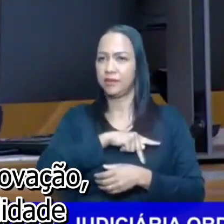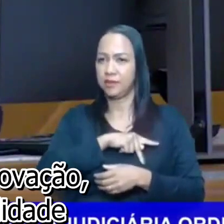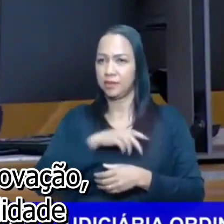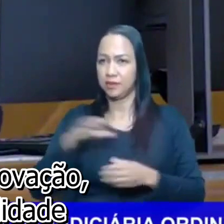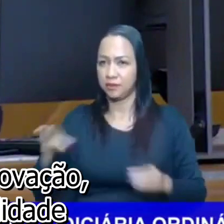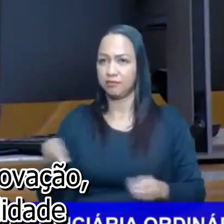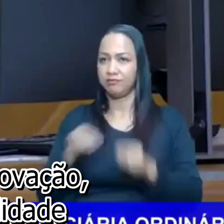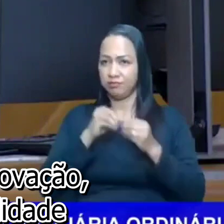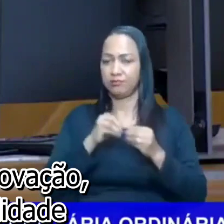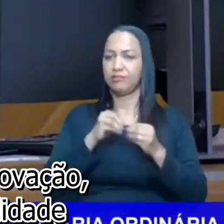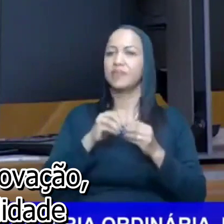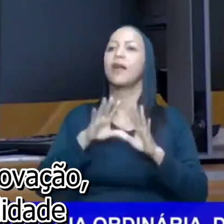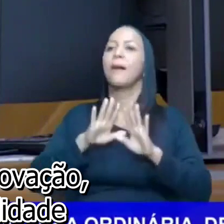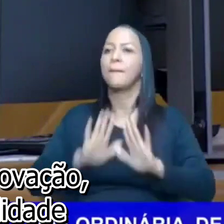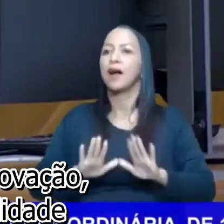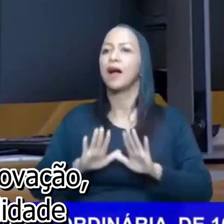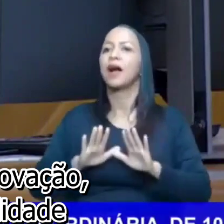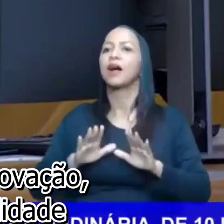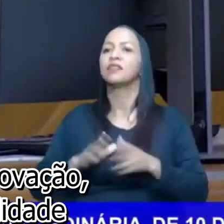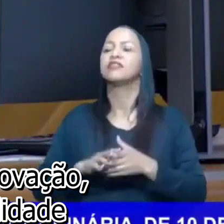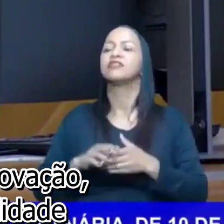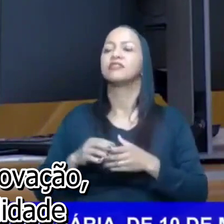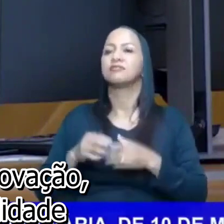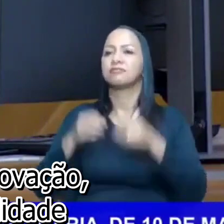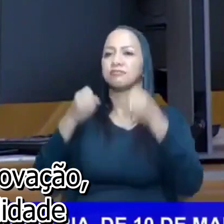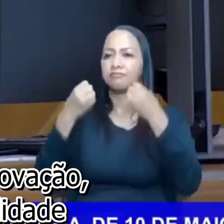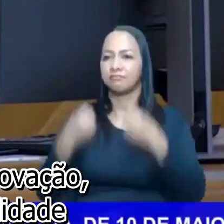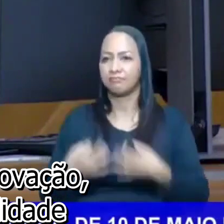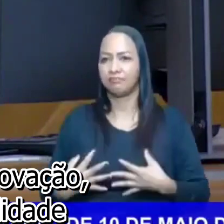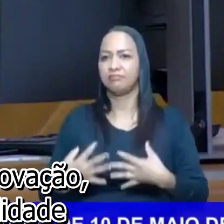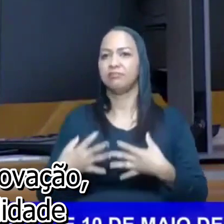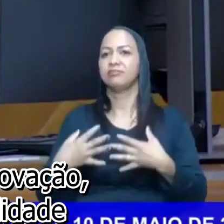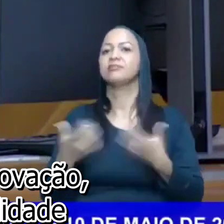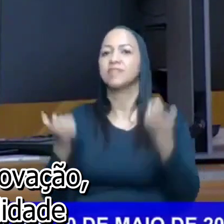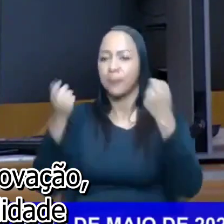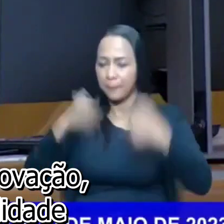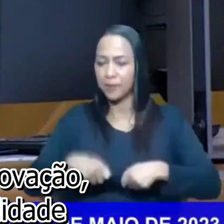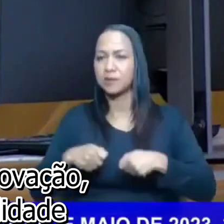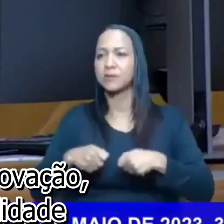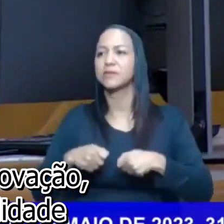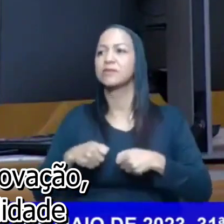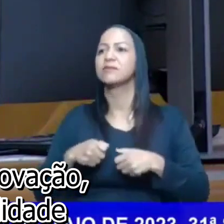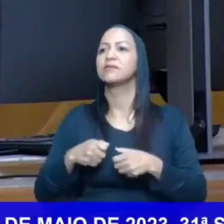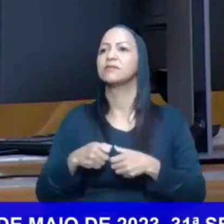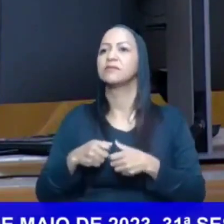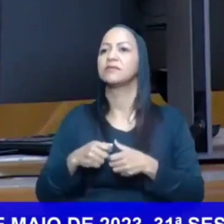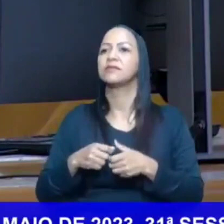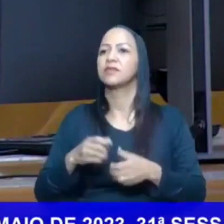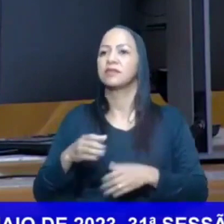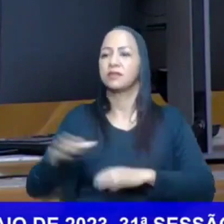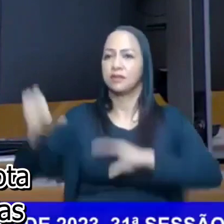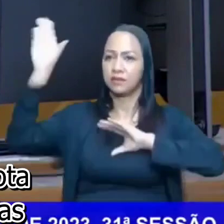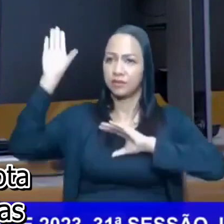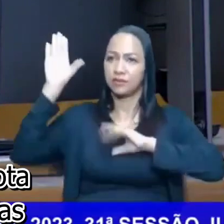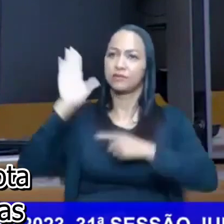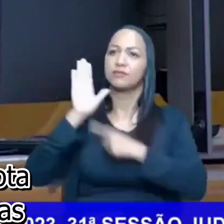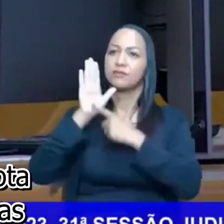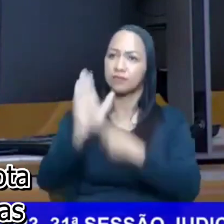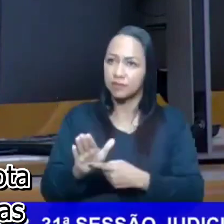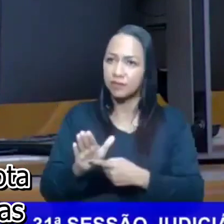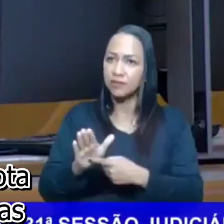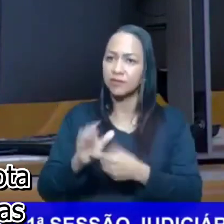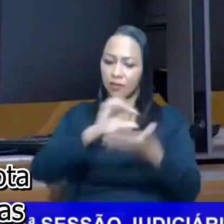manifestação quanto à aprovação, mas gostaria apenas de registrar a possibilidade pelos candidatos de apresentação de